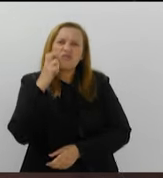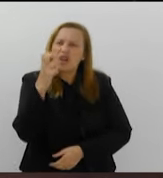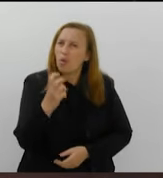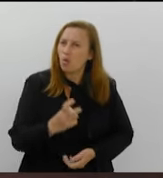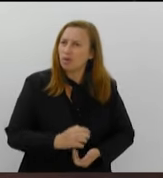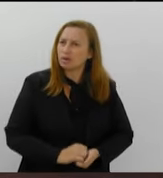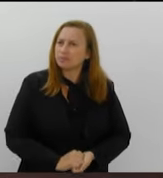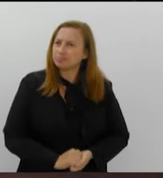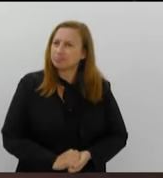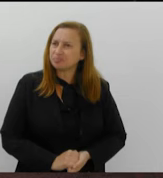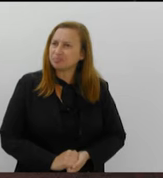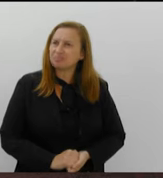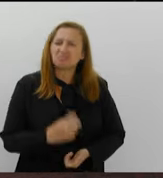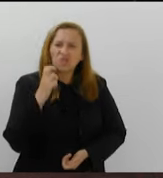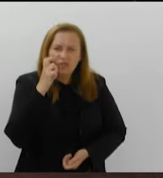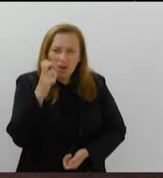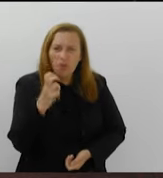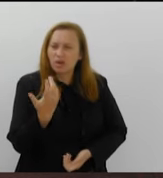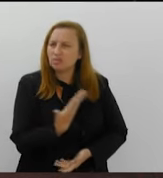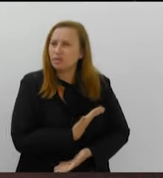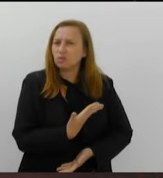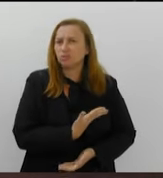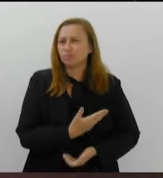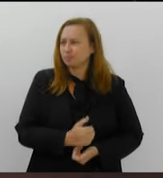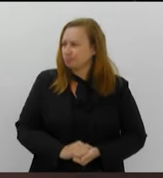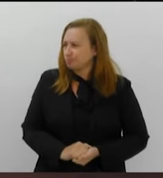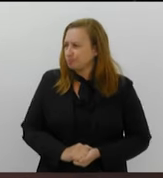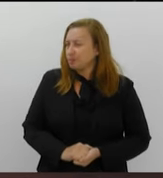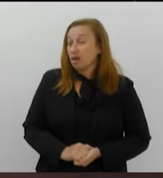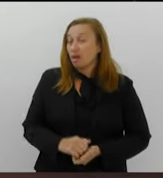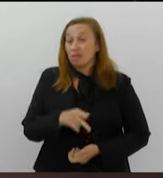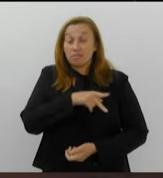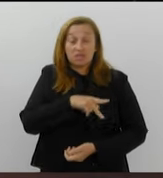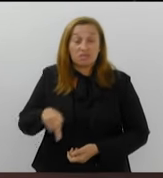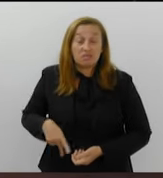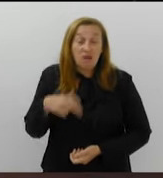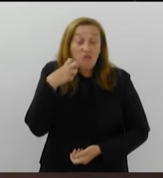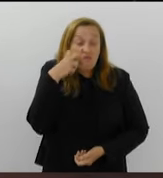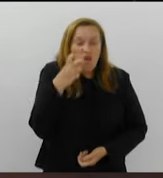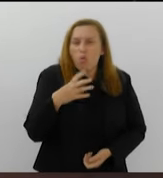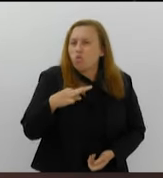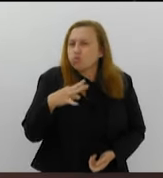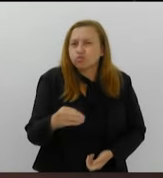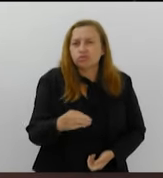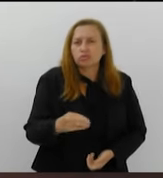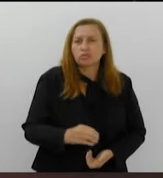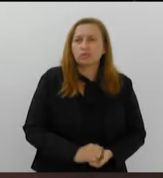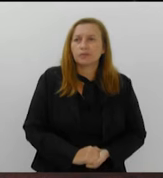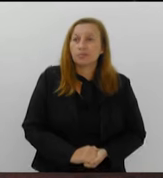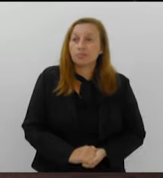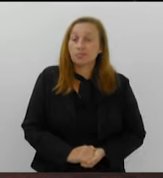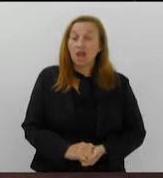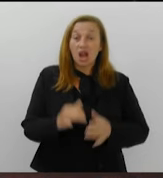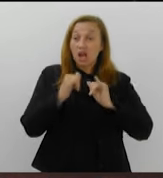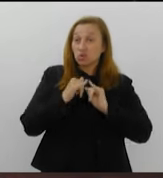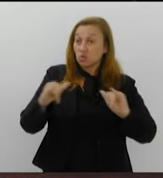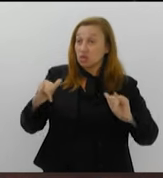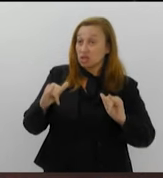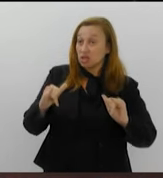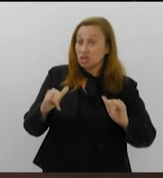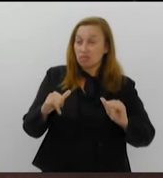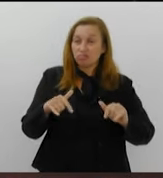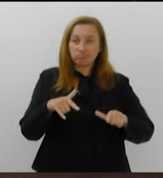Pobel. É uma vergonha, meus amigos. Presidente, é uma vergonha tudo isso. Aí eles anunciam uma